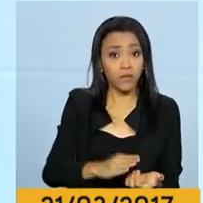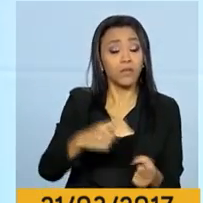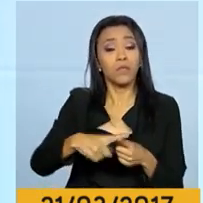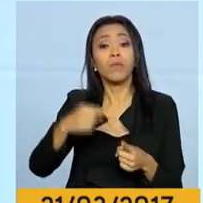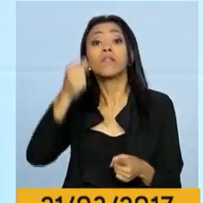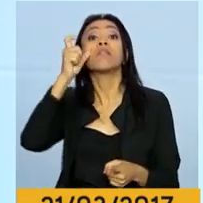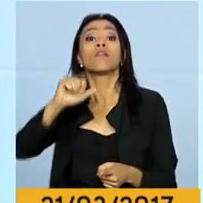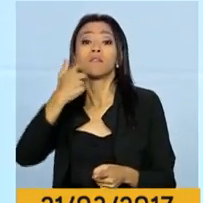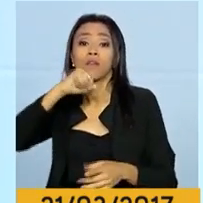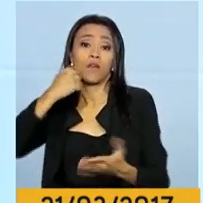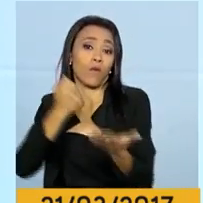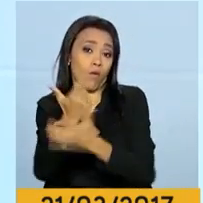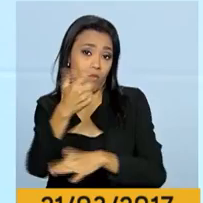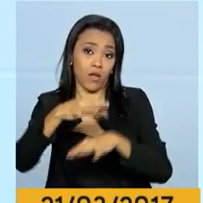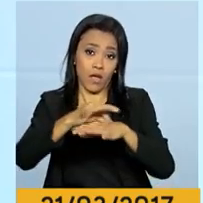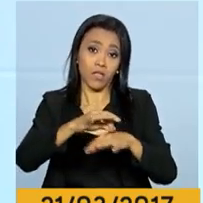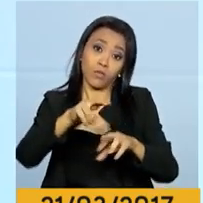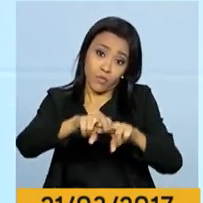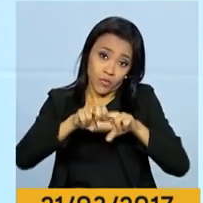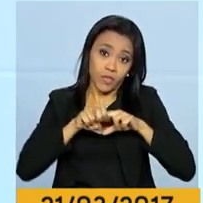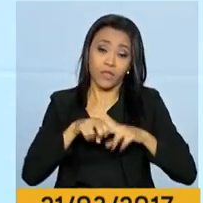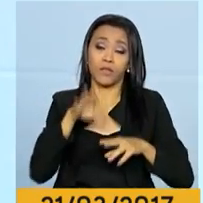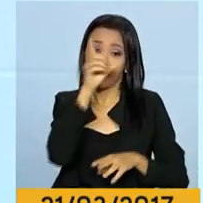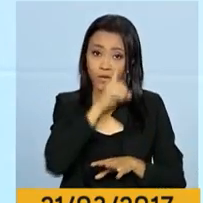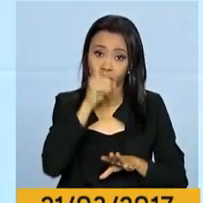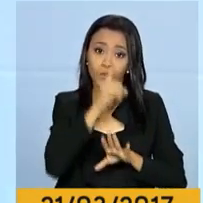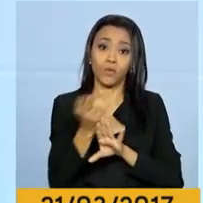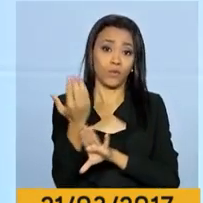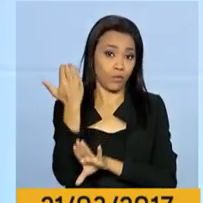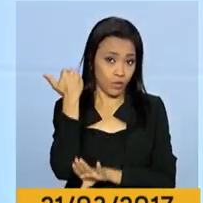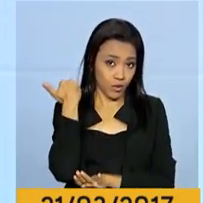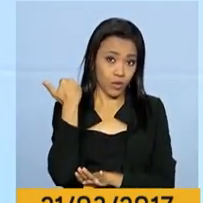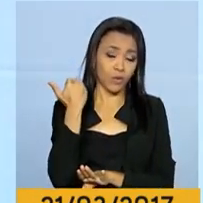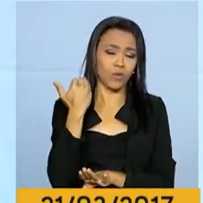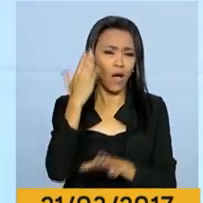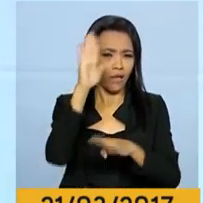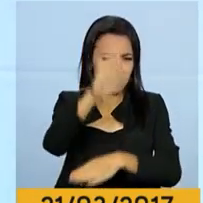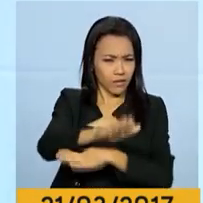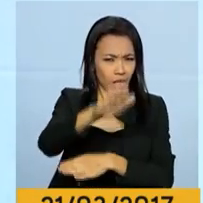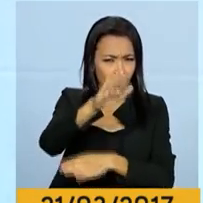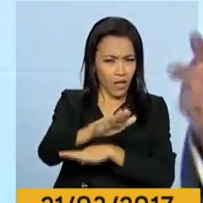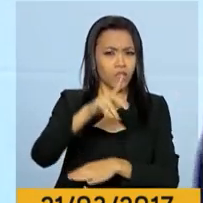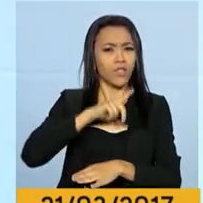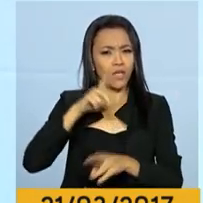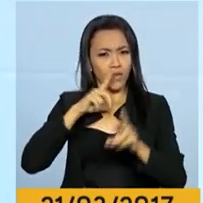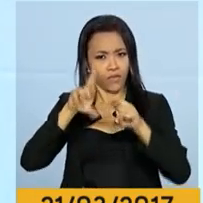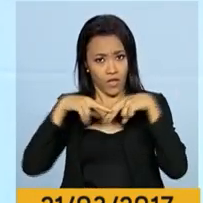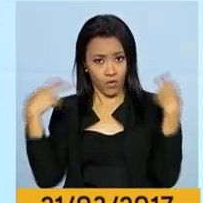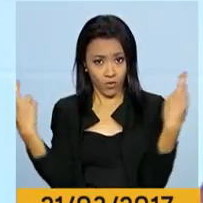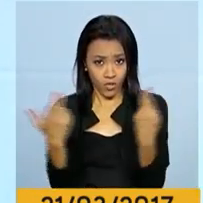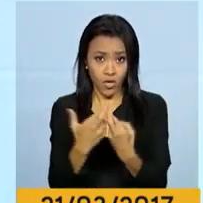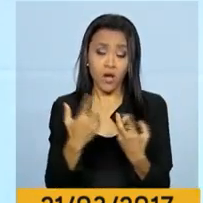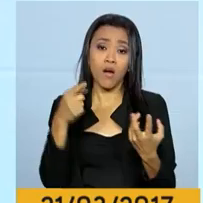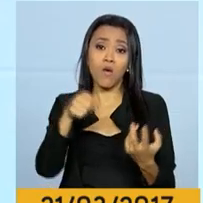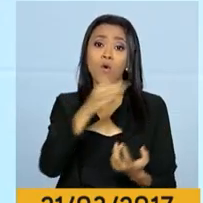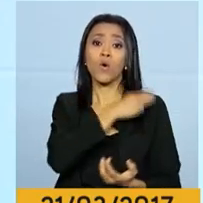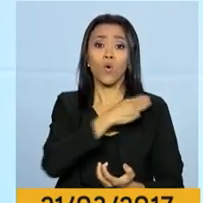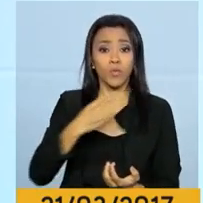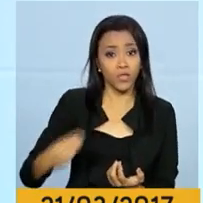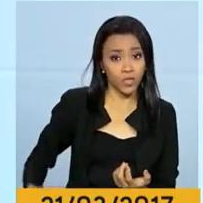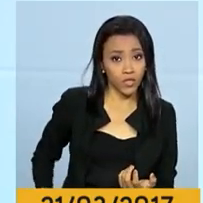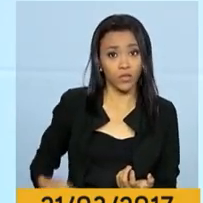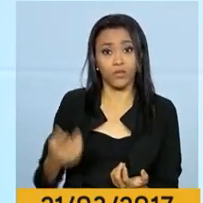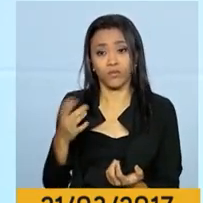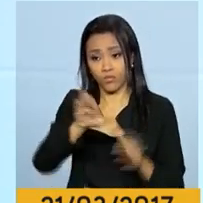razão que no domingo, logo no começo da tarde, eu fiz uma reunião com os ministros envolvidos